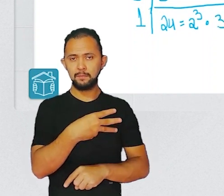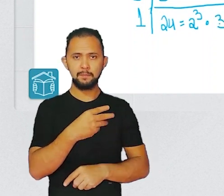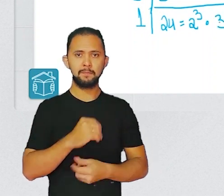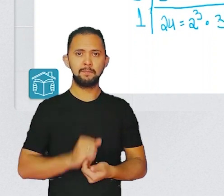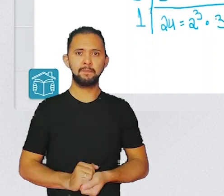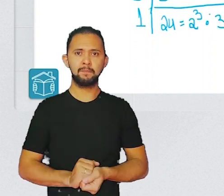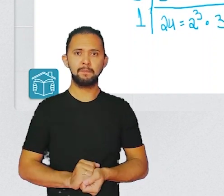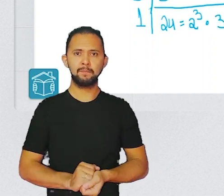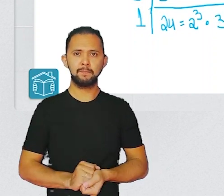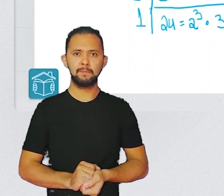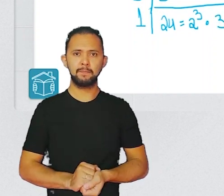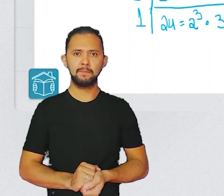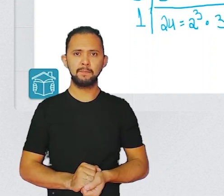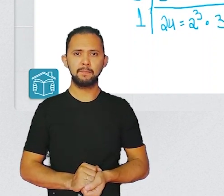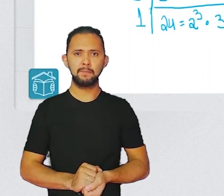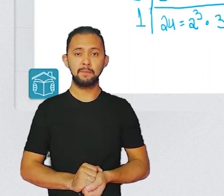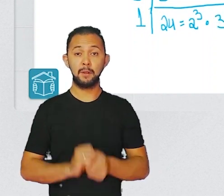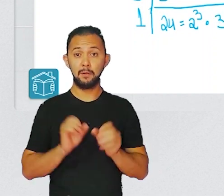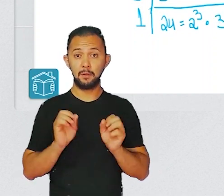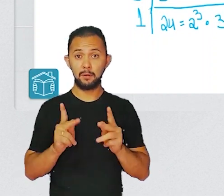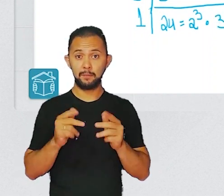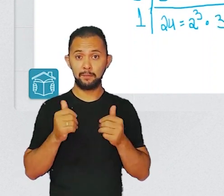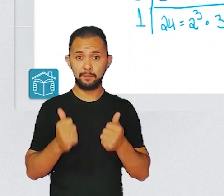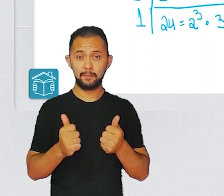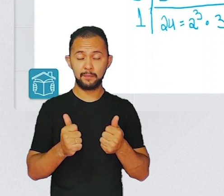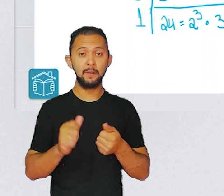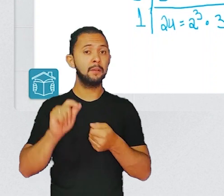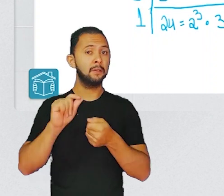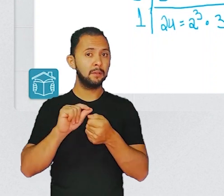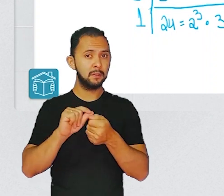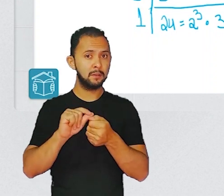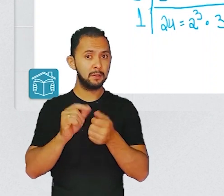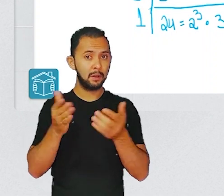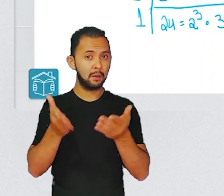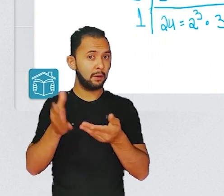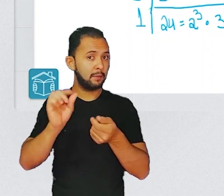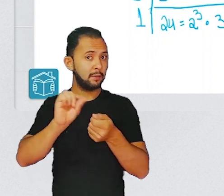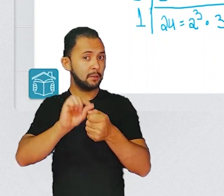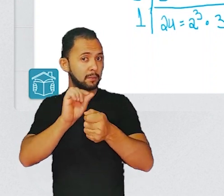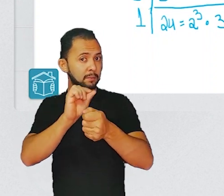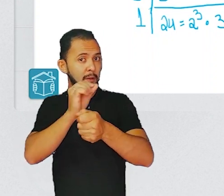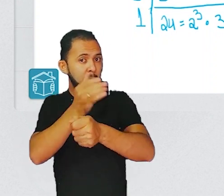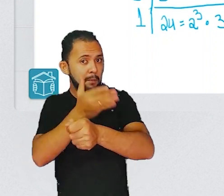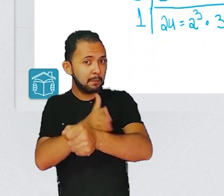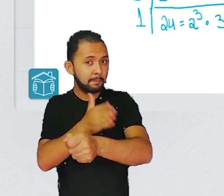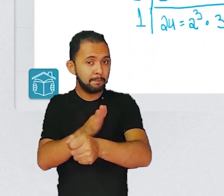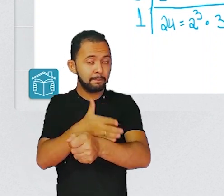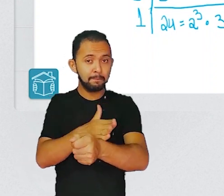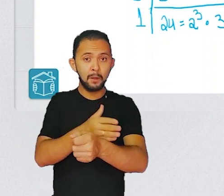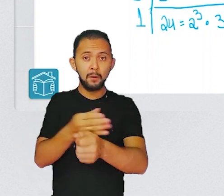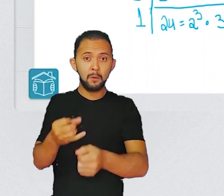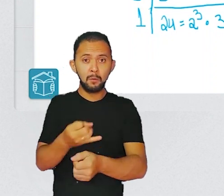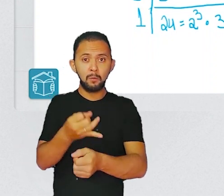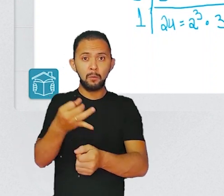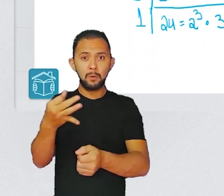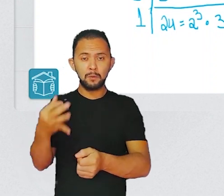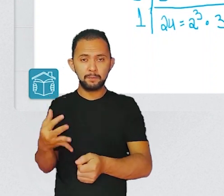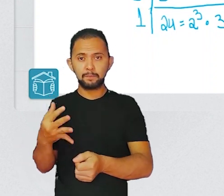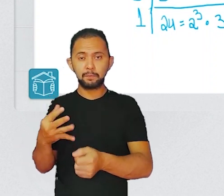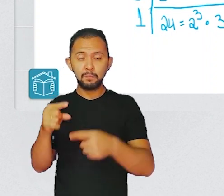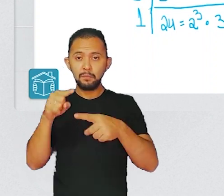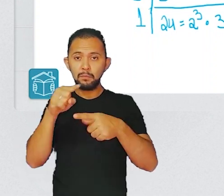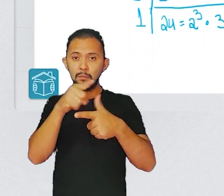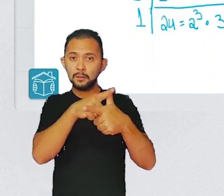Então, vezes 3. Beleza. Fez isso, agora a gente vai para a técnica para saber quantos divisores tem um